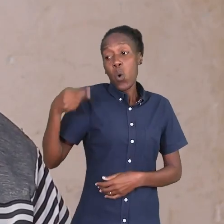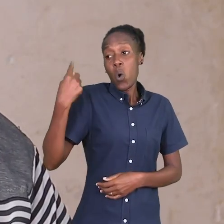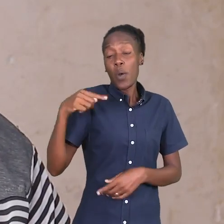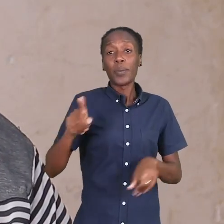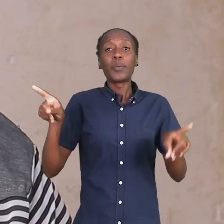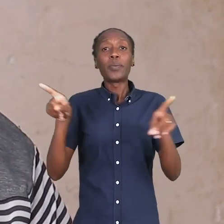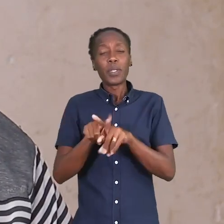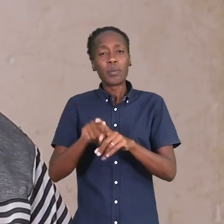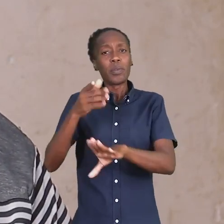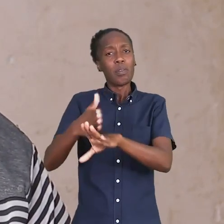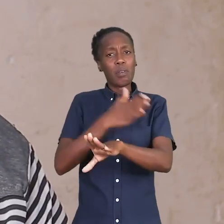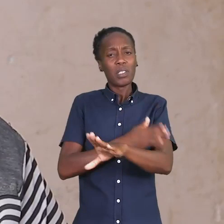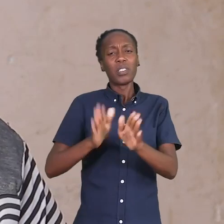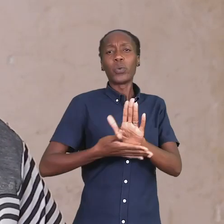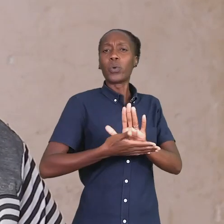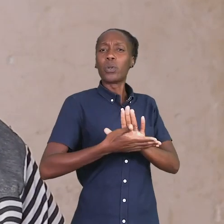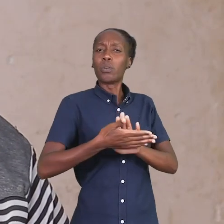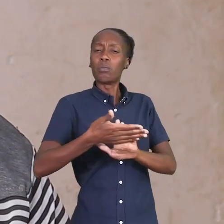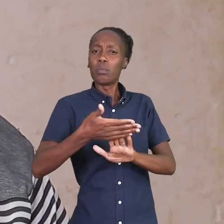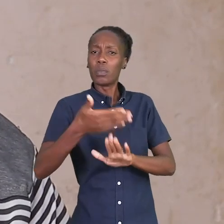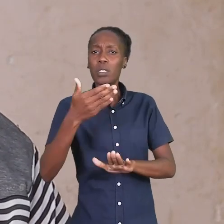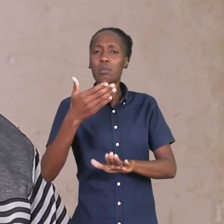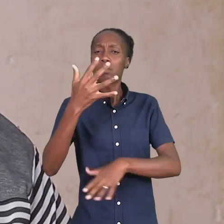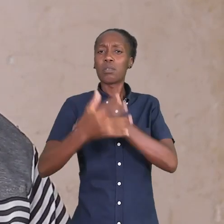candidata que, ao iniciarmos o ano,